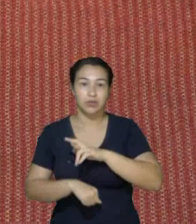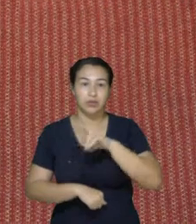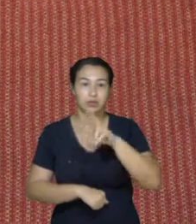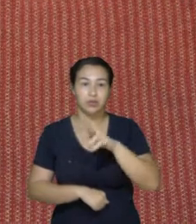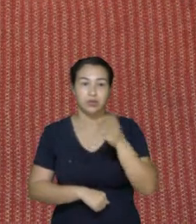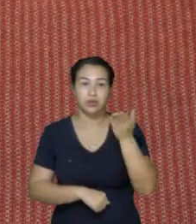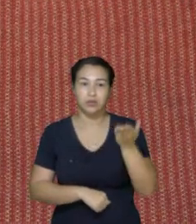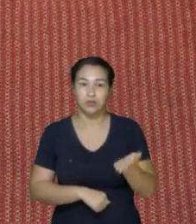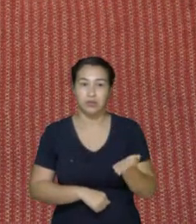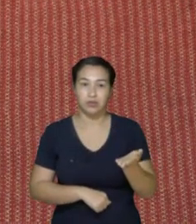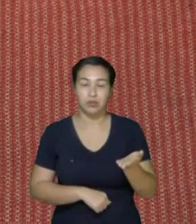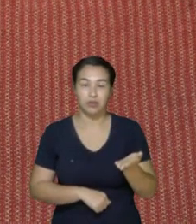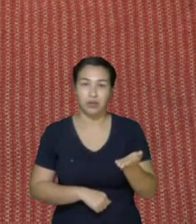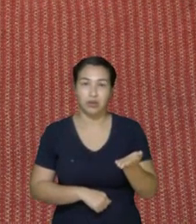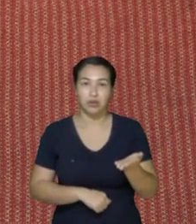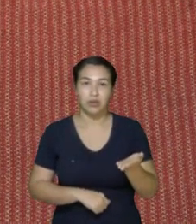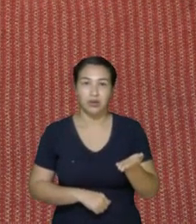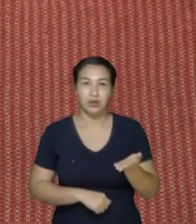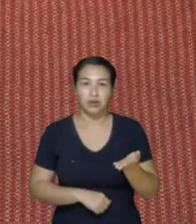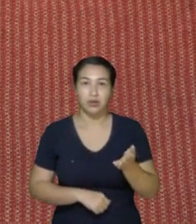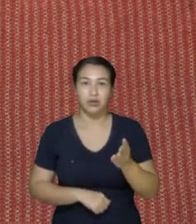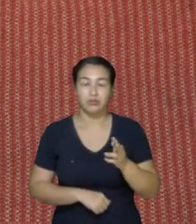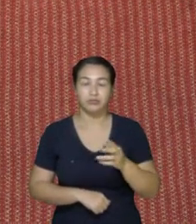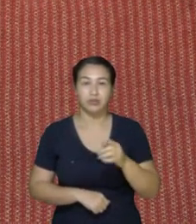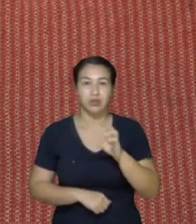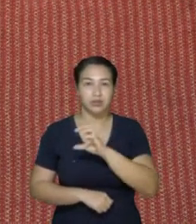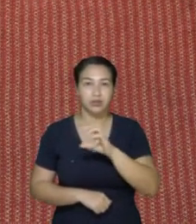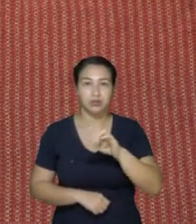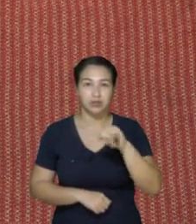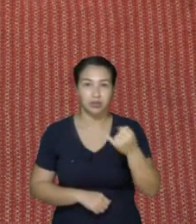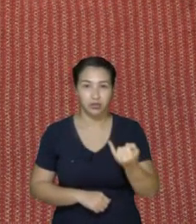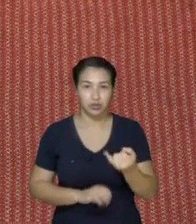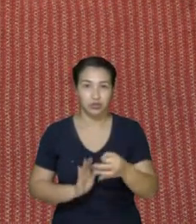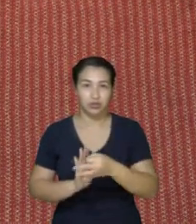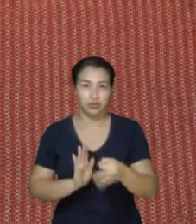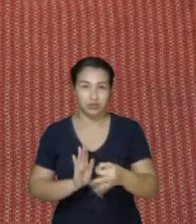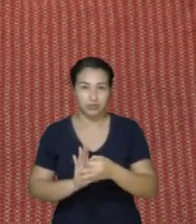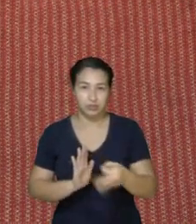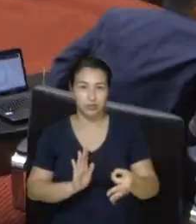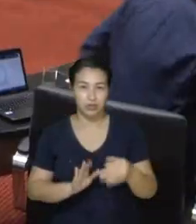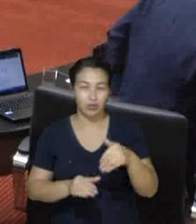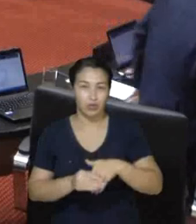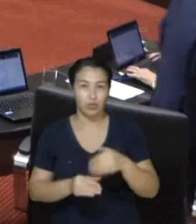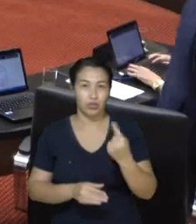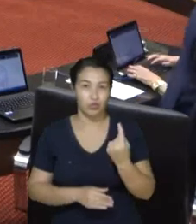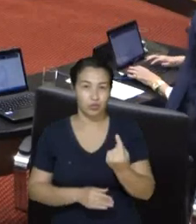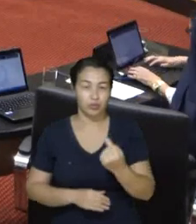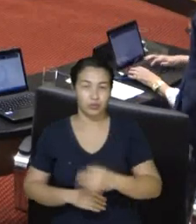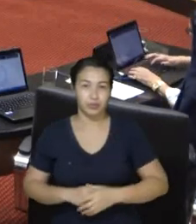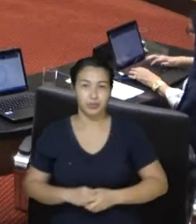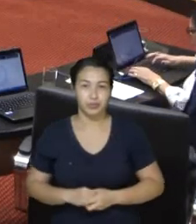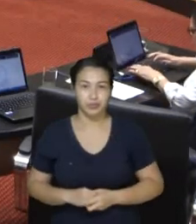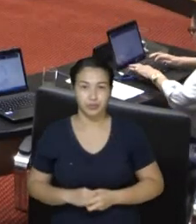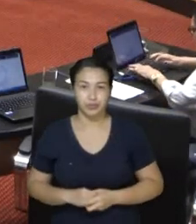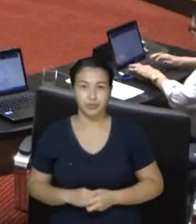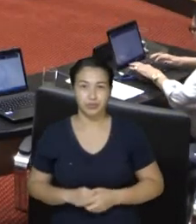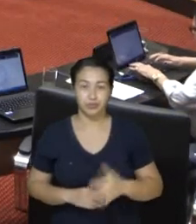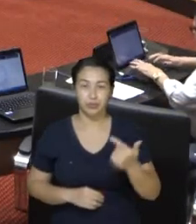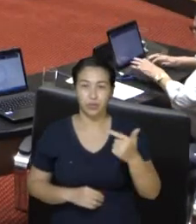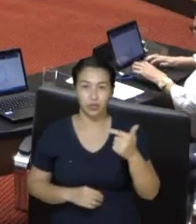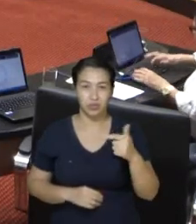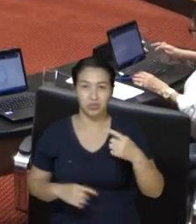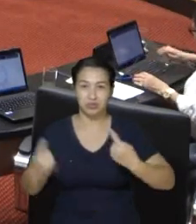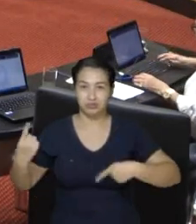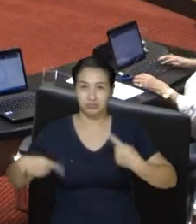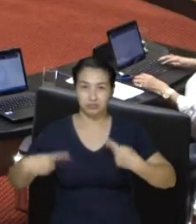também seguindo o parecer da própria CCJ, orientação, então é manutenção, voto 1. Não havendo mais quem queira